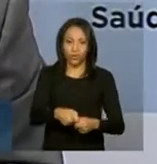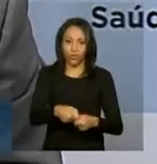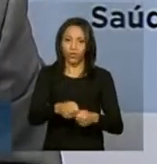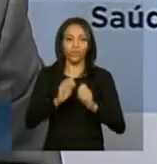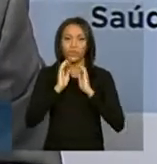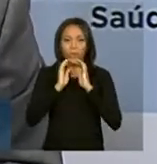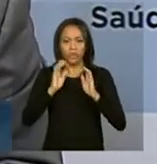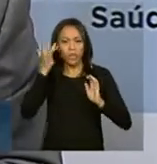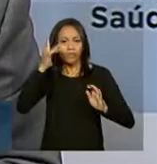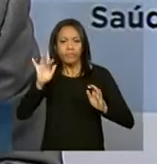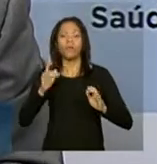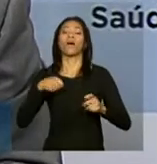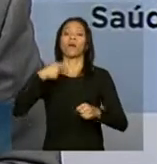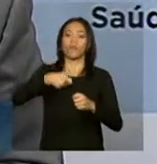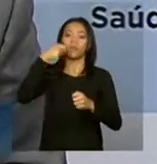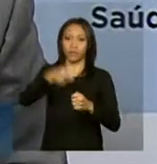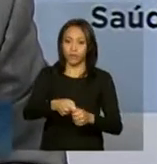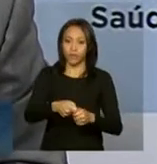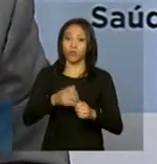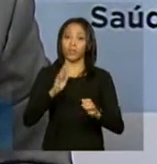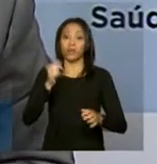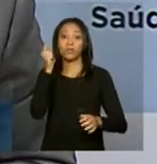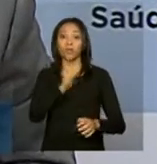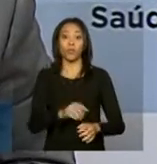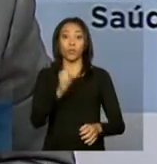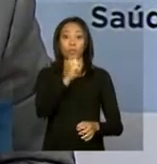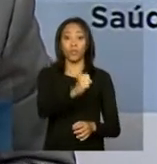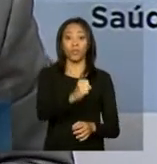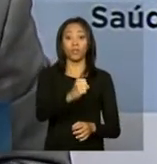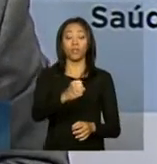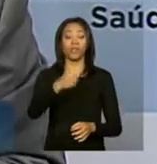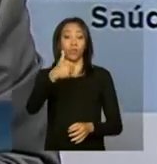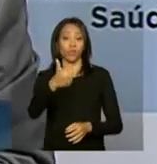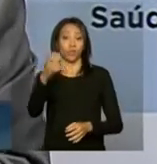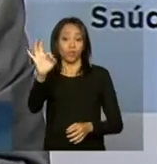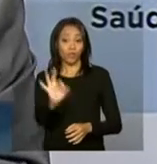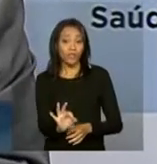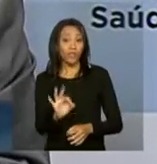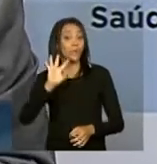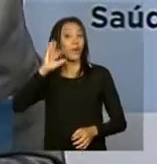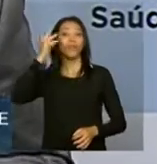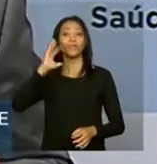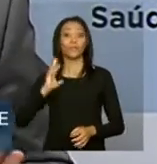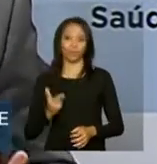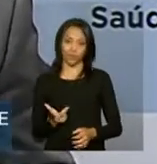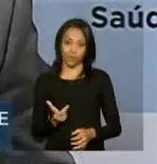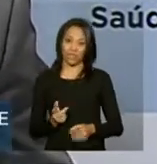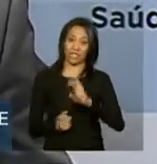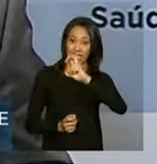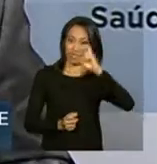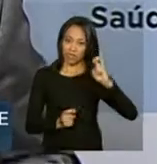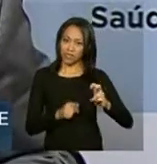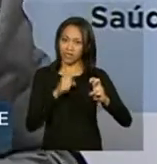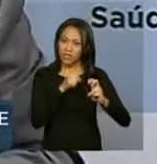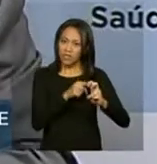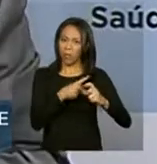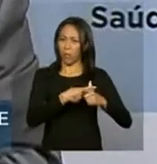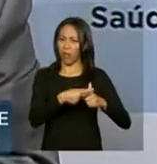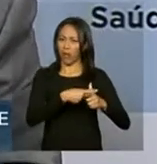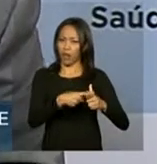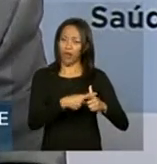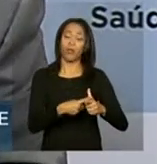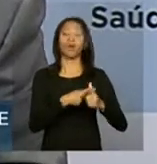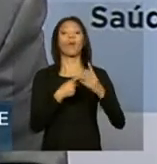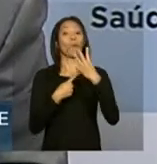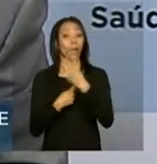às operadoras. Vocês viram que nós atingimos 81% da capacidade de resolução, ou seja, de cada 5 problemas,